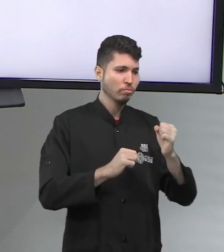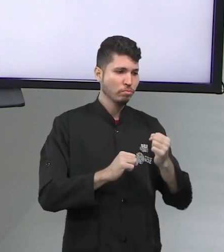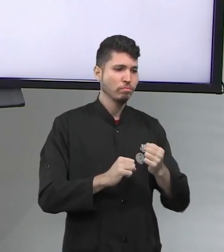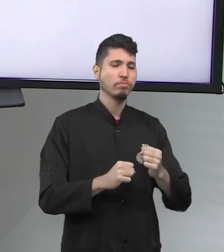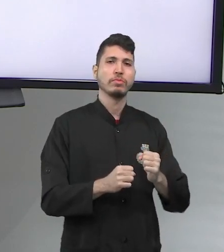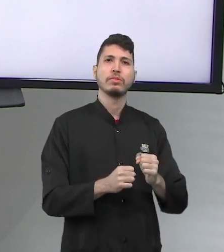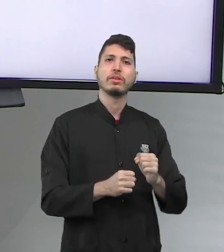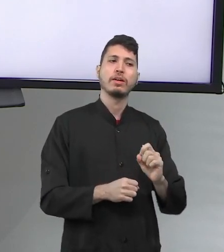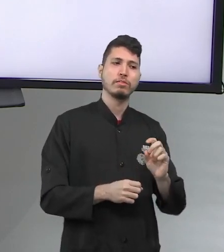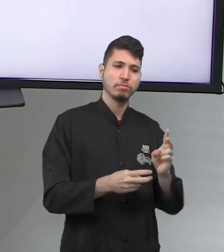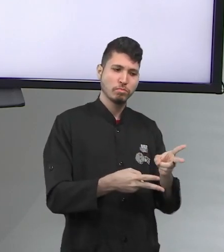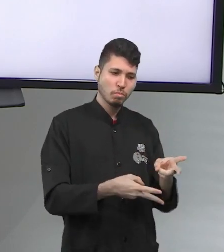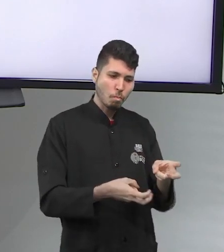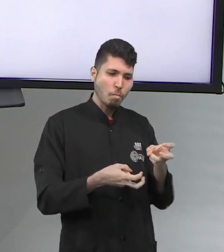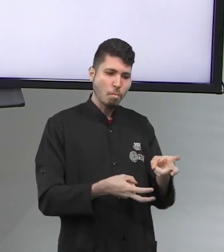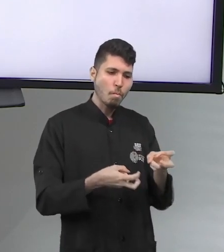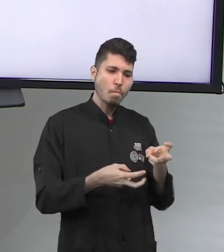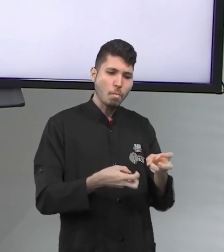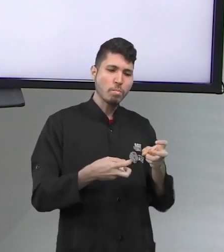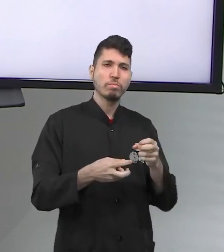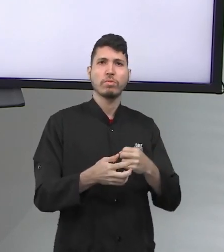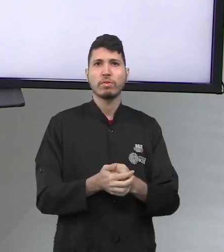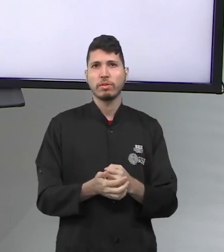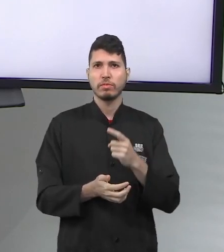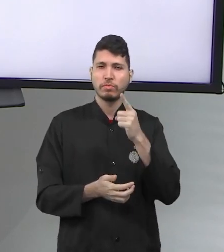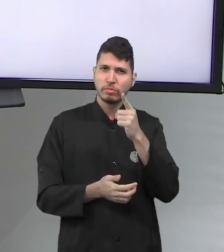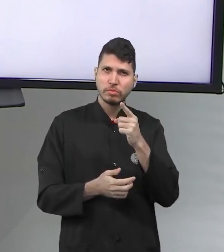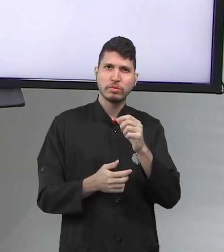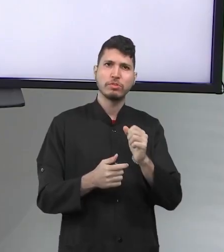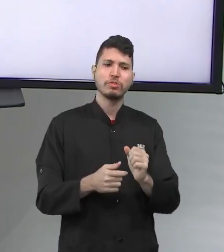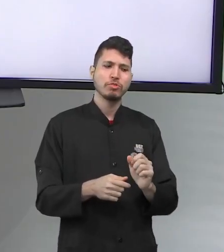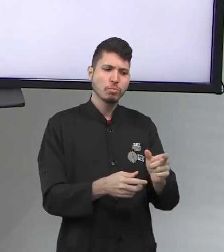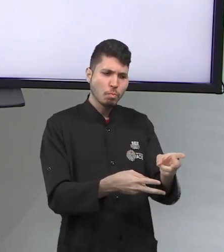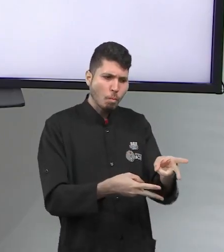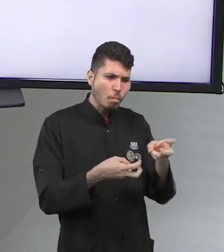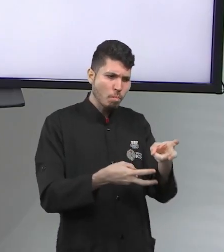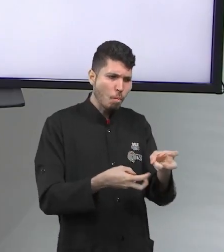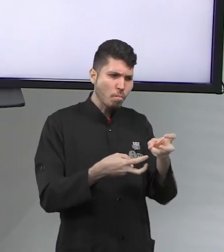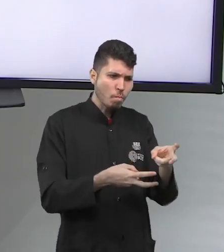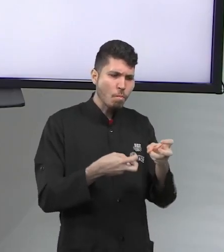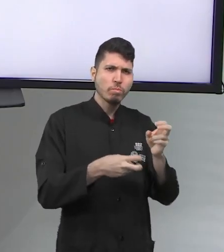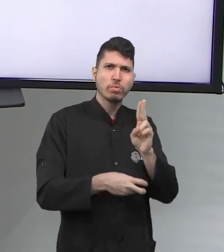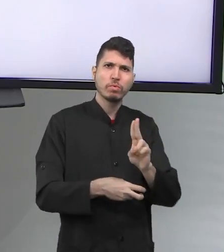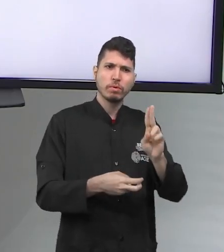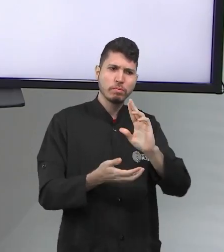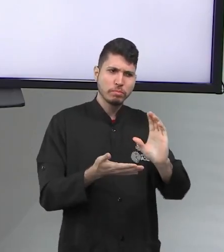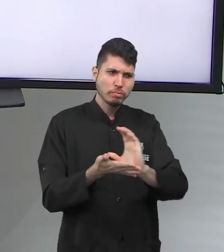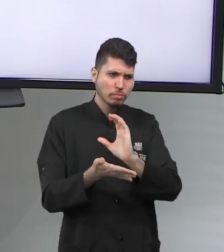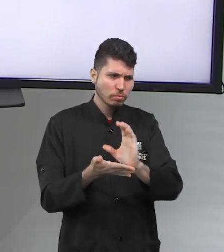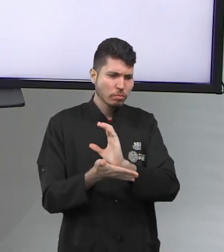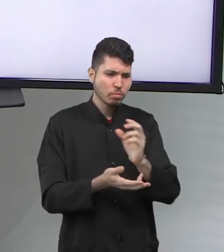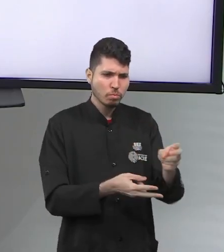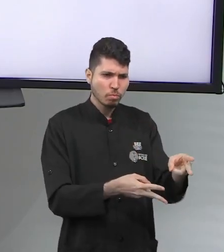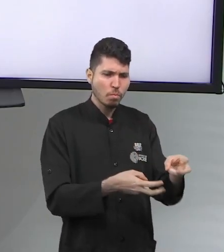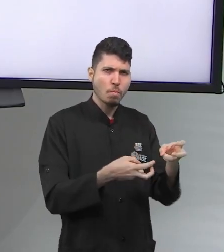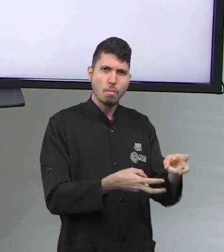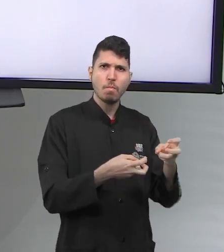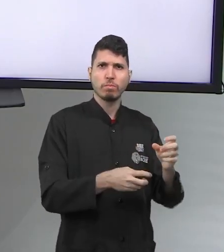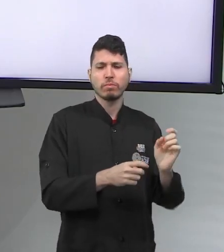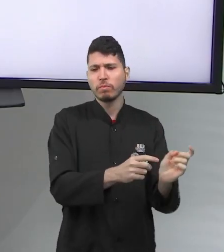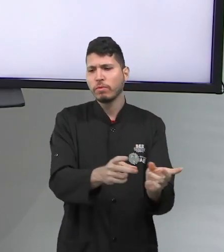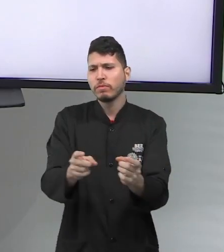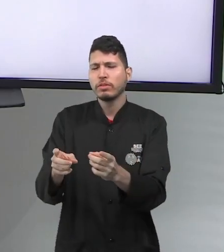retira a matéria-prima? Os materiais, os recursos necessários que serão transformados,